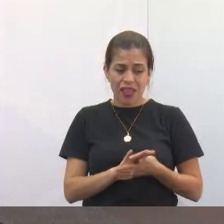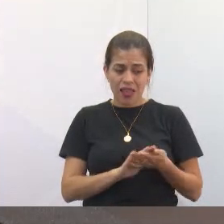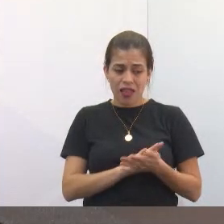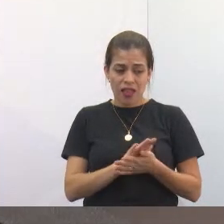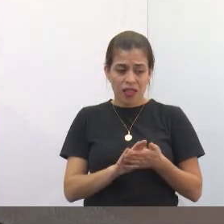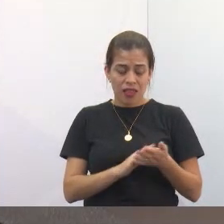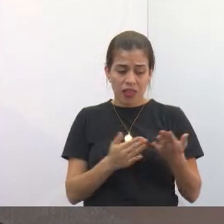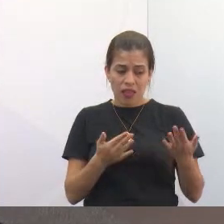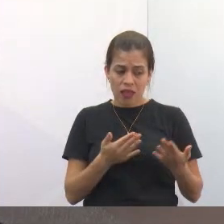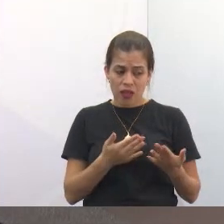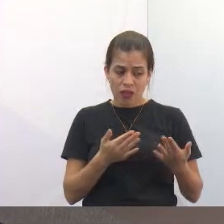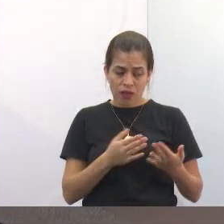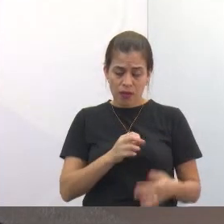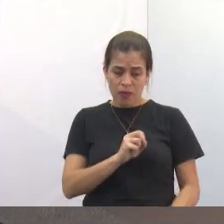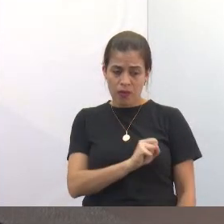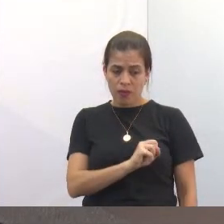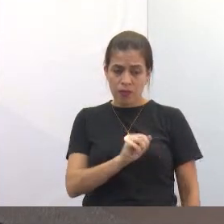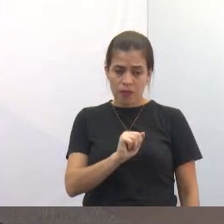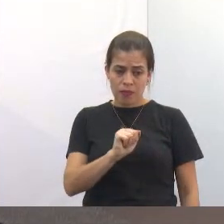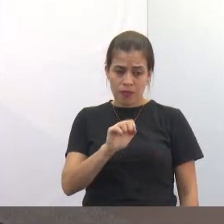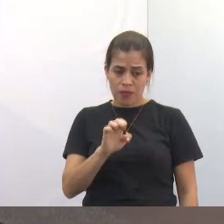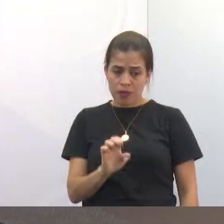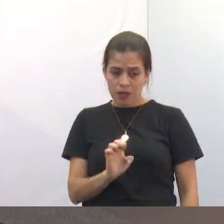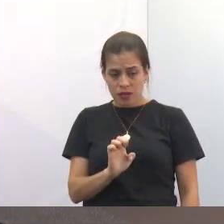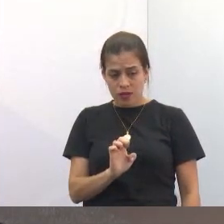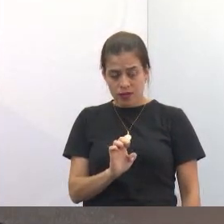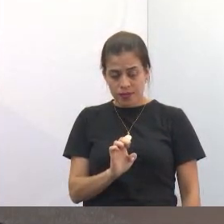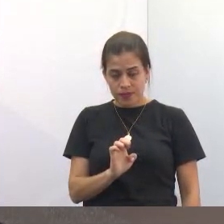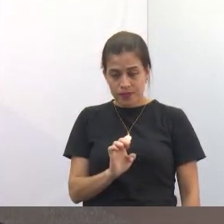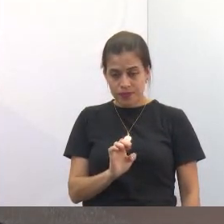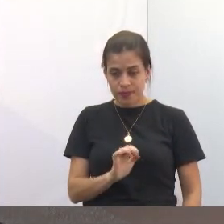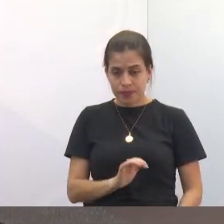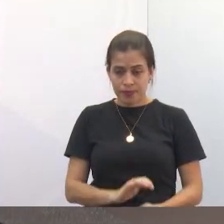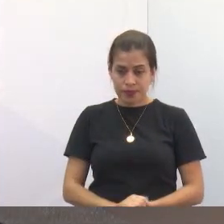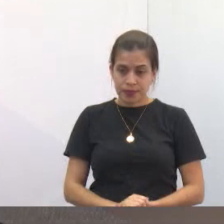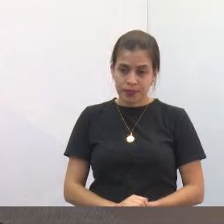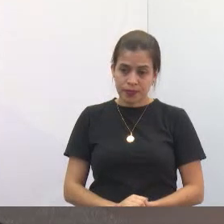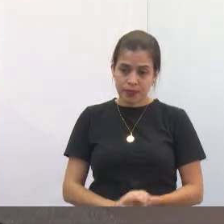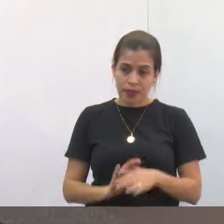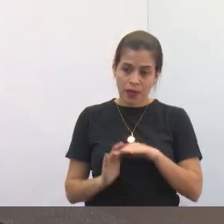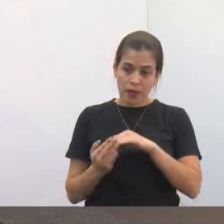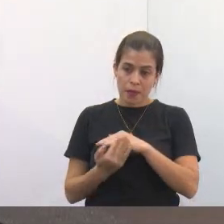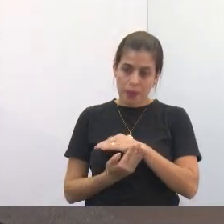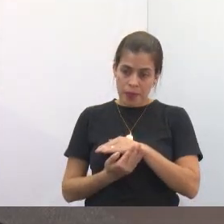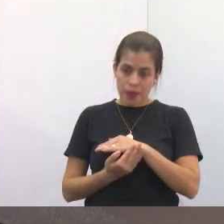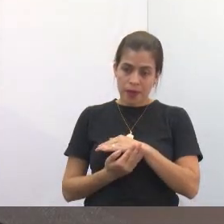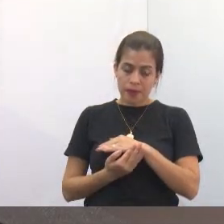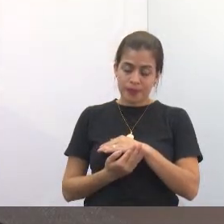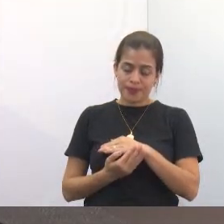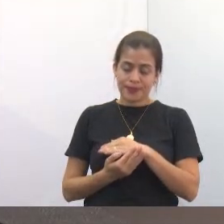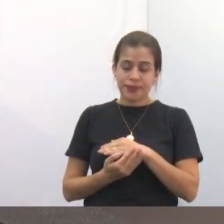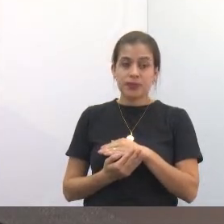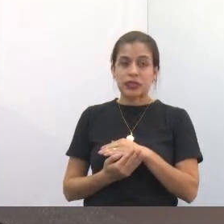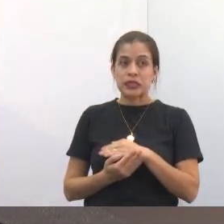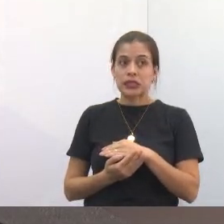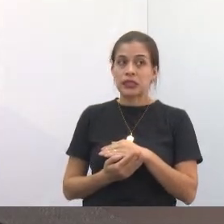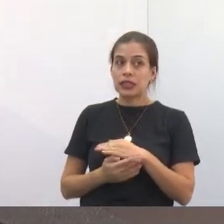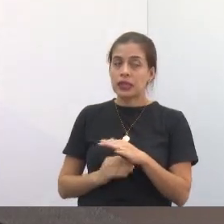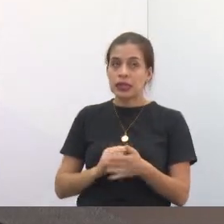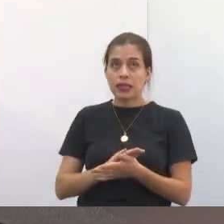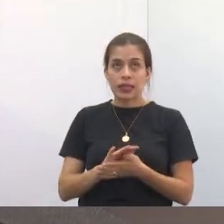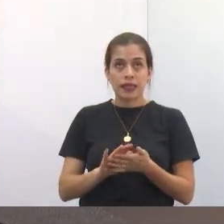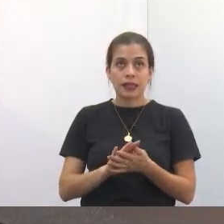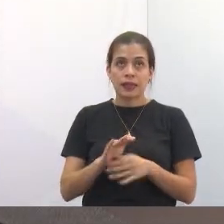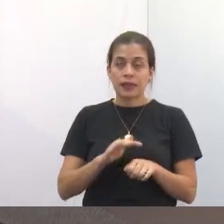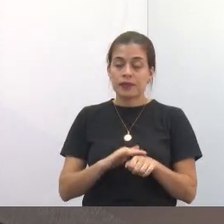foi realizada no SAE, Sistema de Abastecimento de Água do bairro, e no momento nenhuma ação